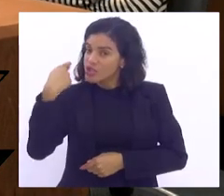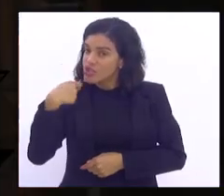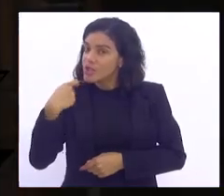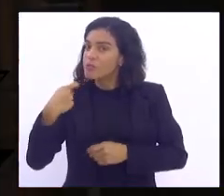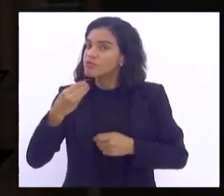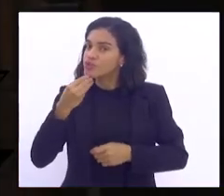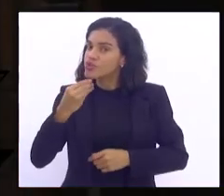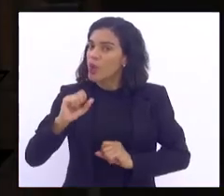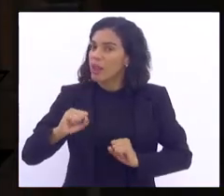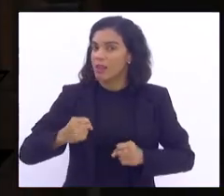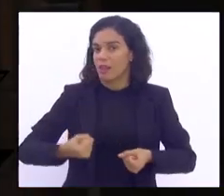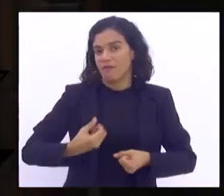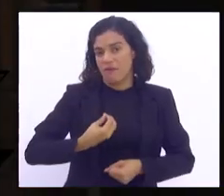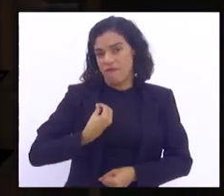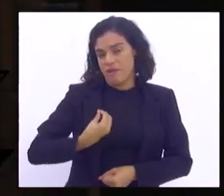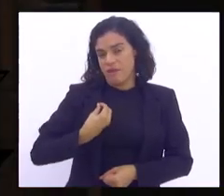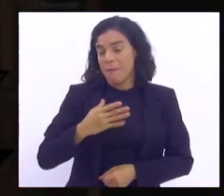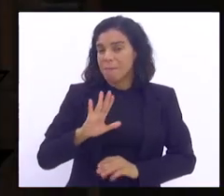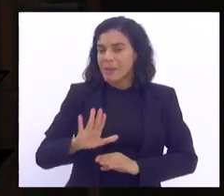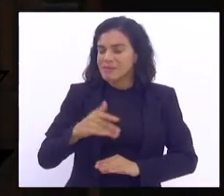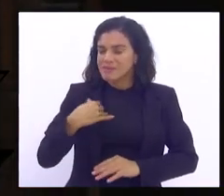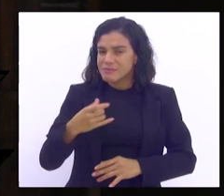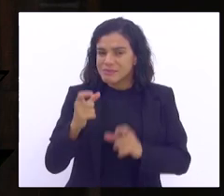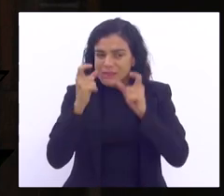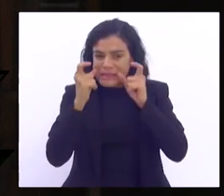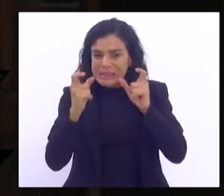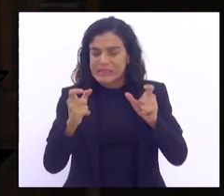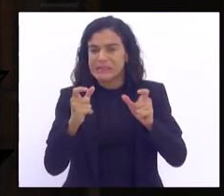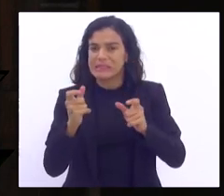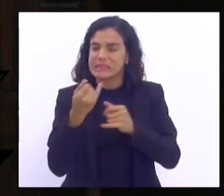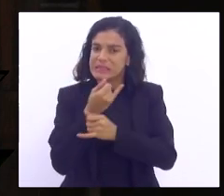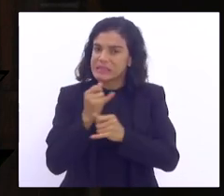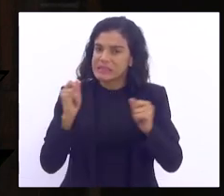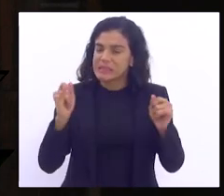vida. O que impressiona a gente é que